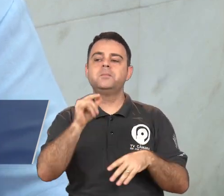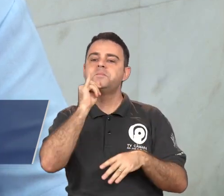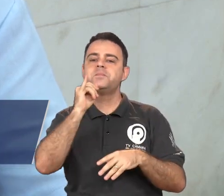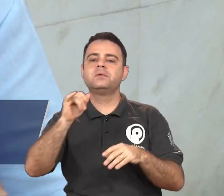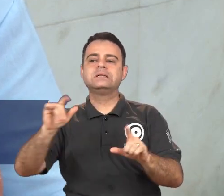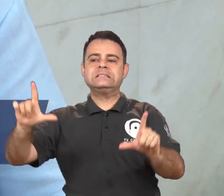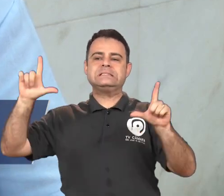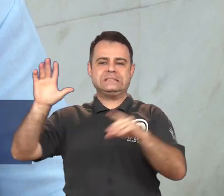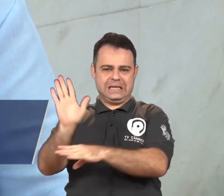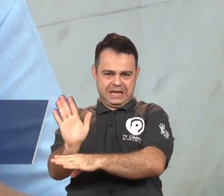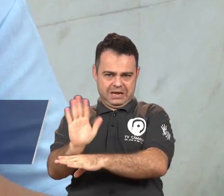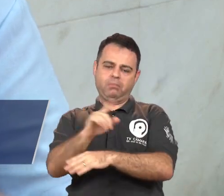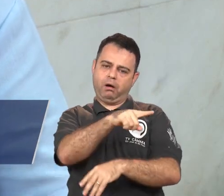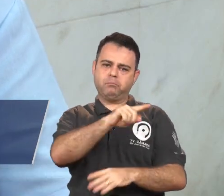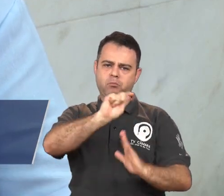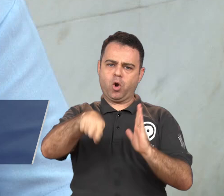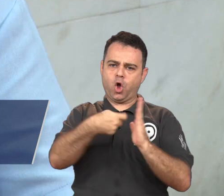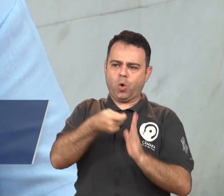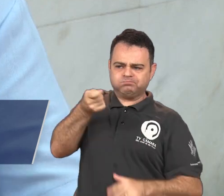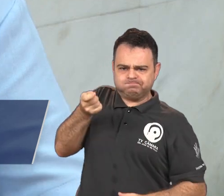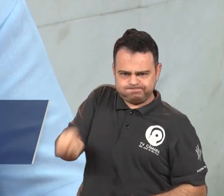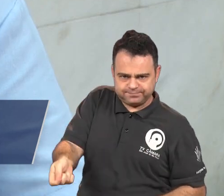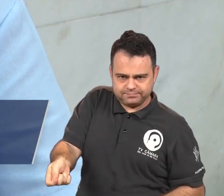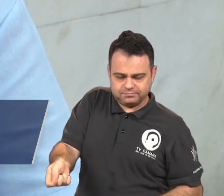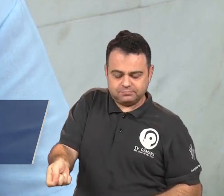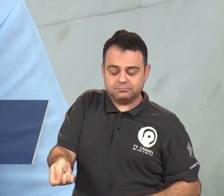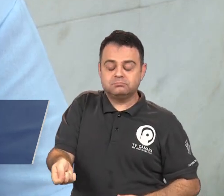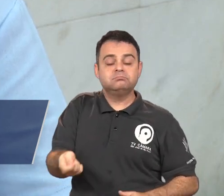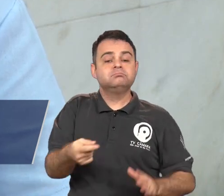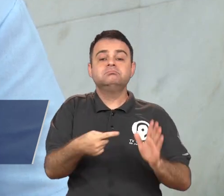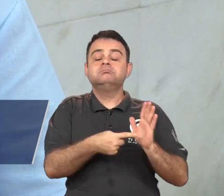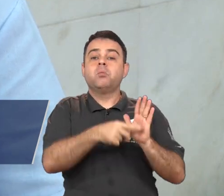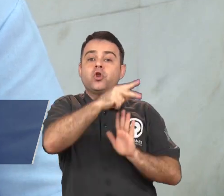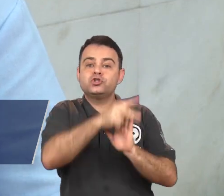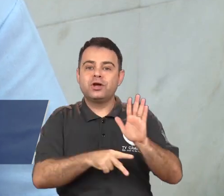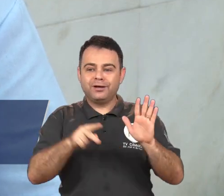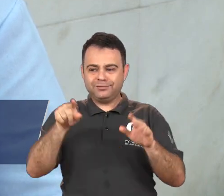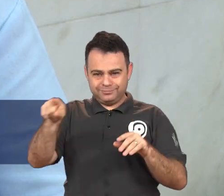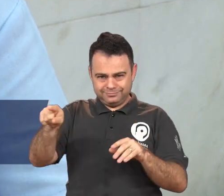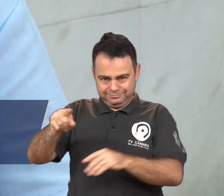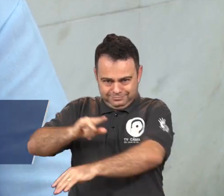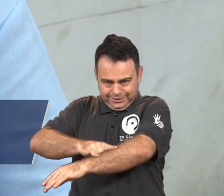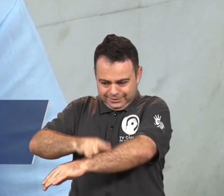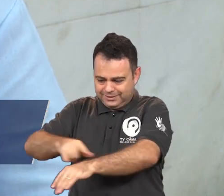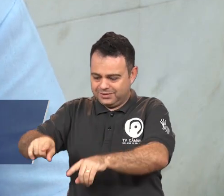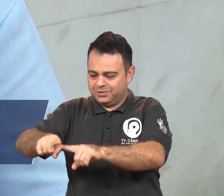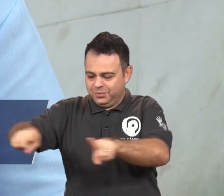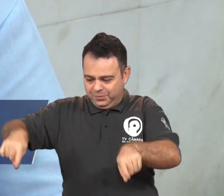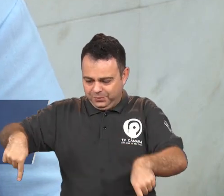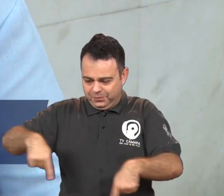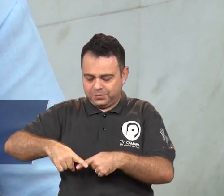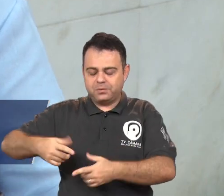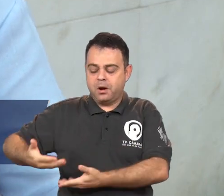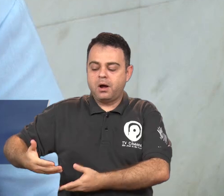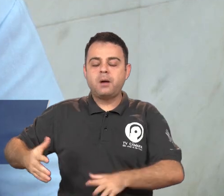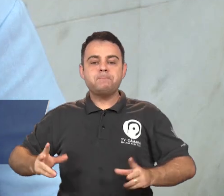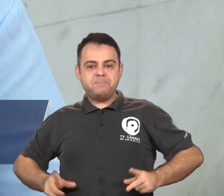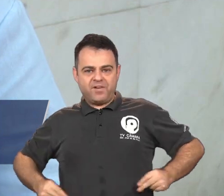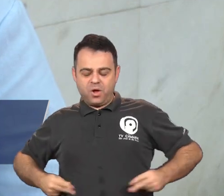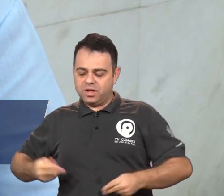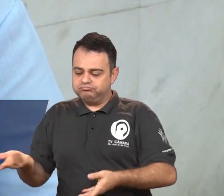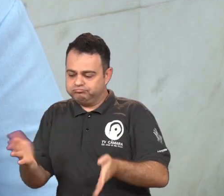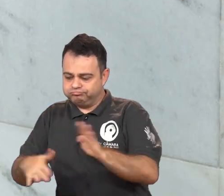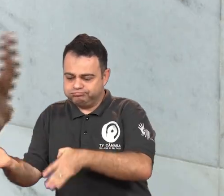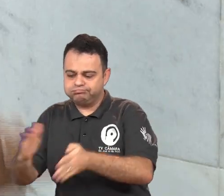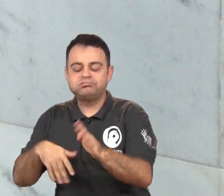se adaptaram bem, tem um espaço, é usado, então é algo que agregou na vida de toda a